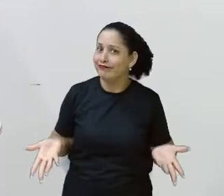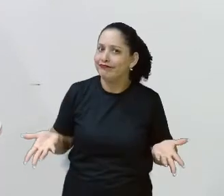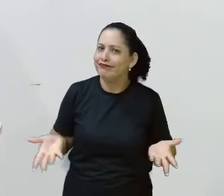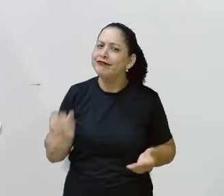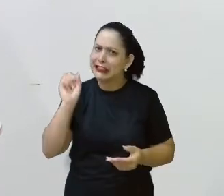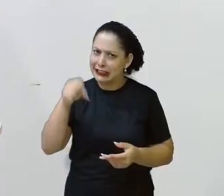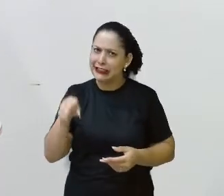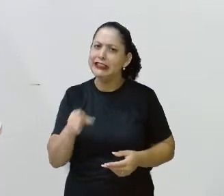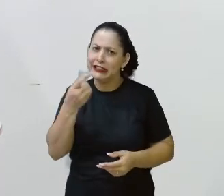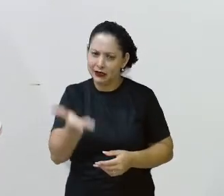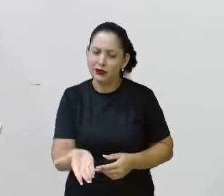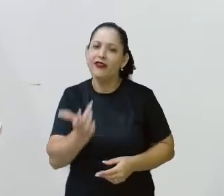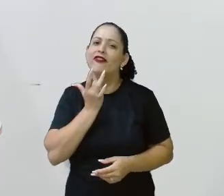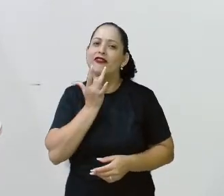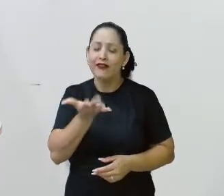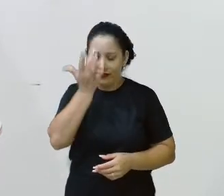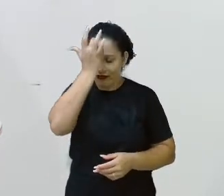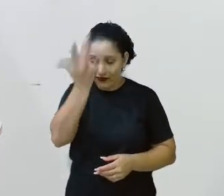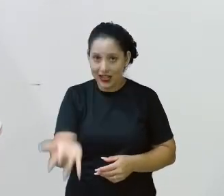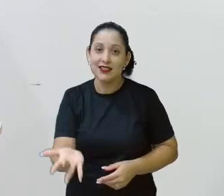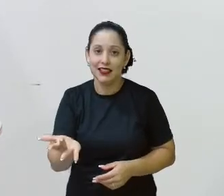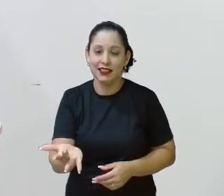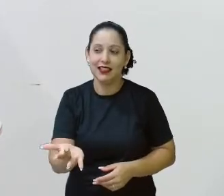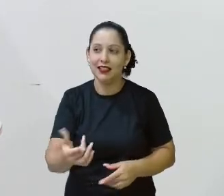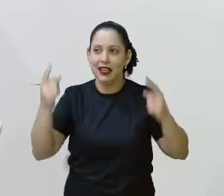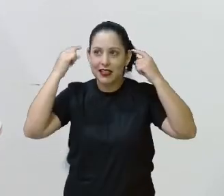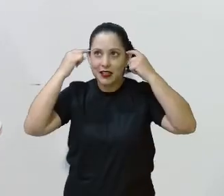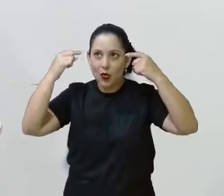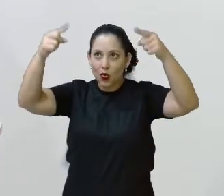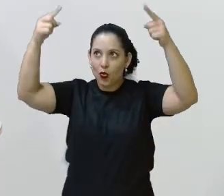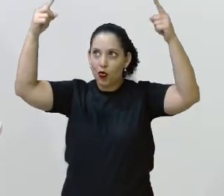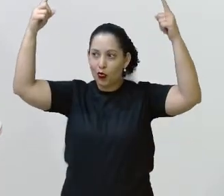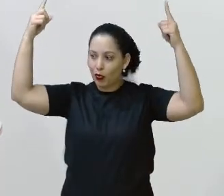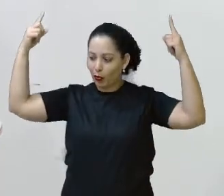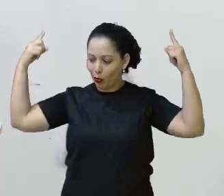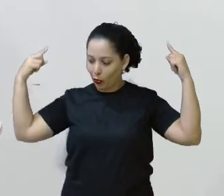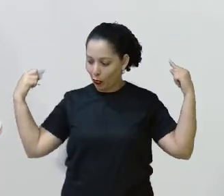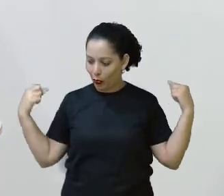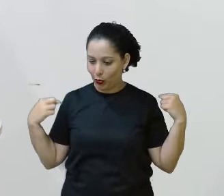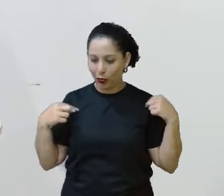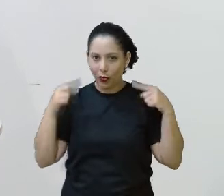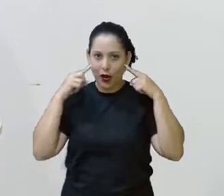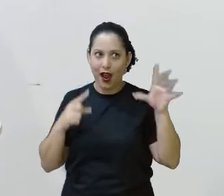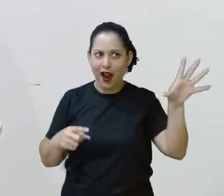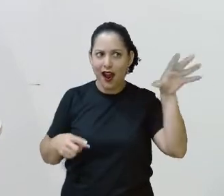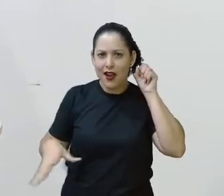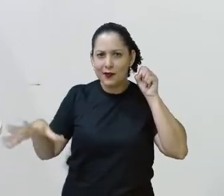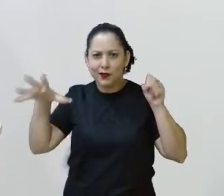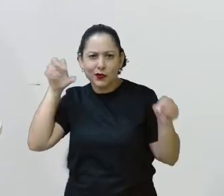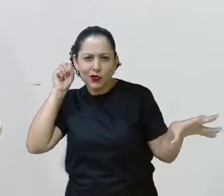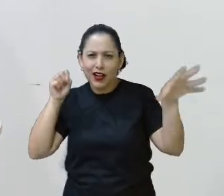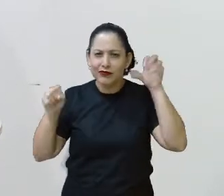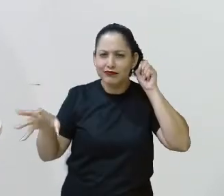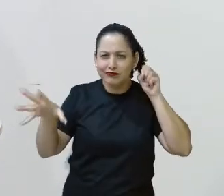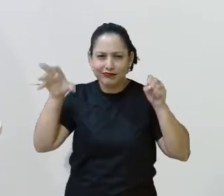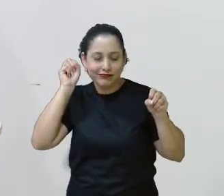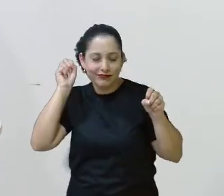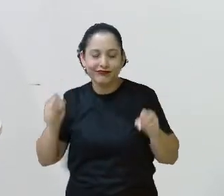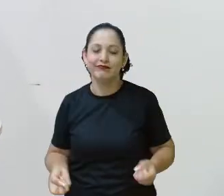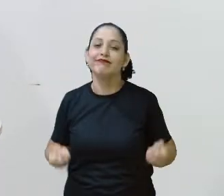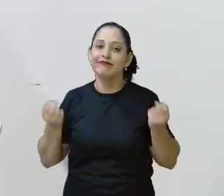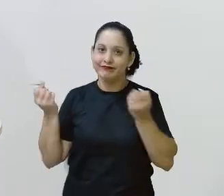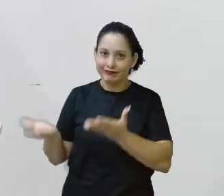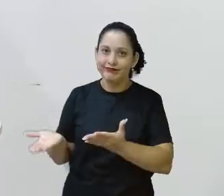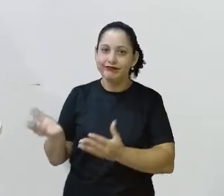sim, facilita. E esse formato, ele é característico para a captura desse som. Como você disse,